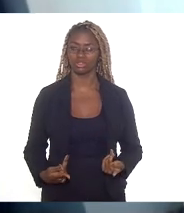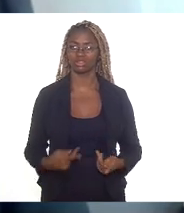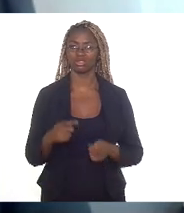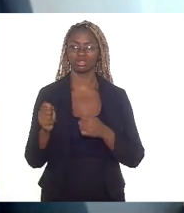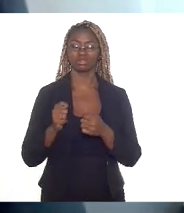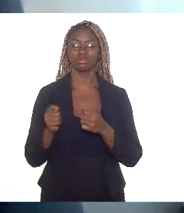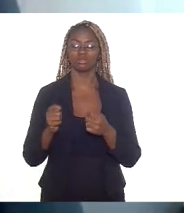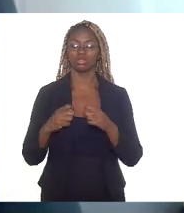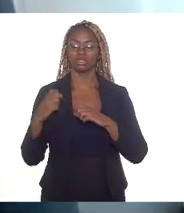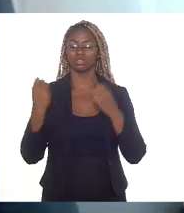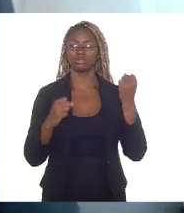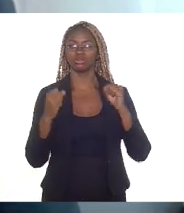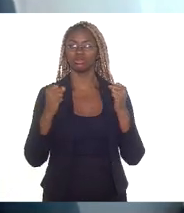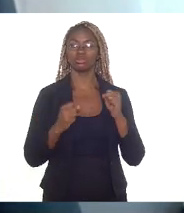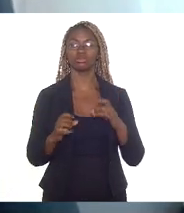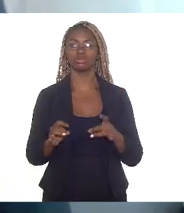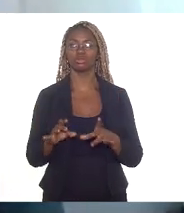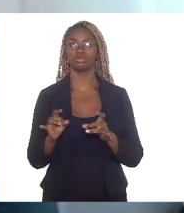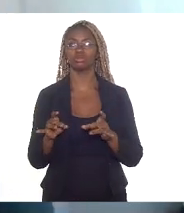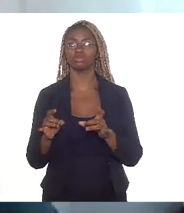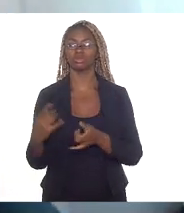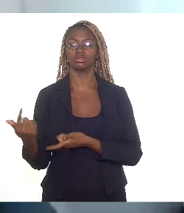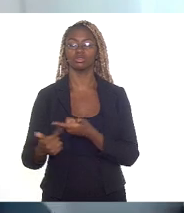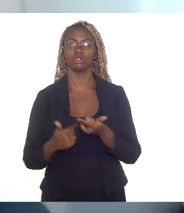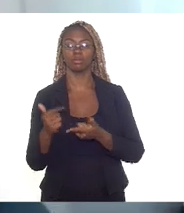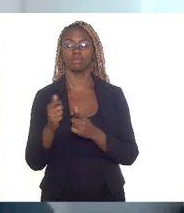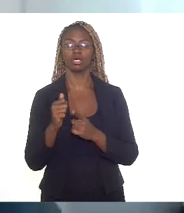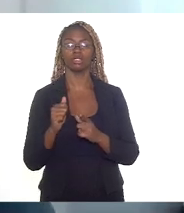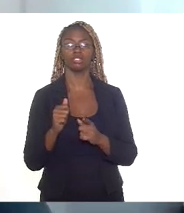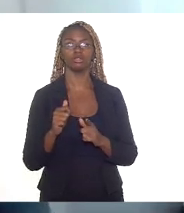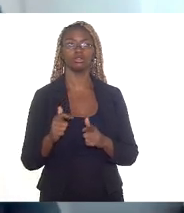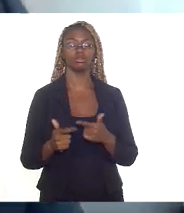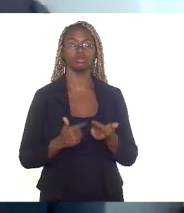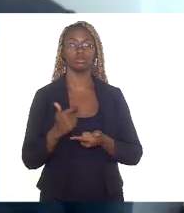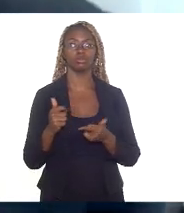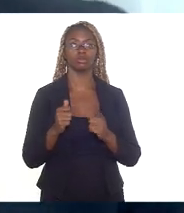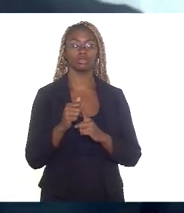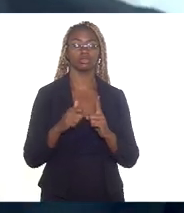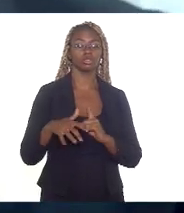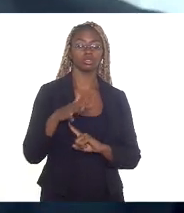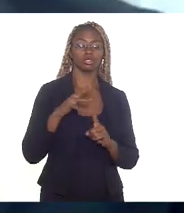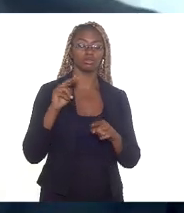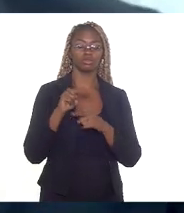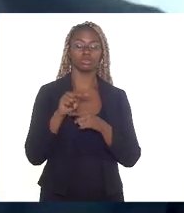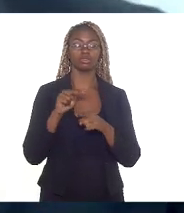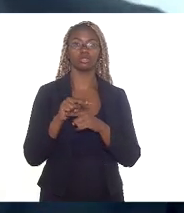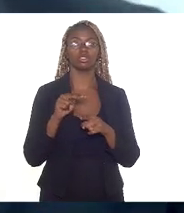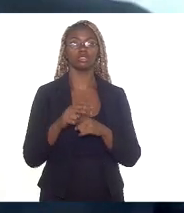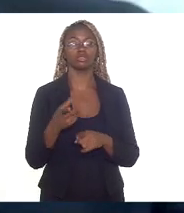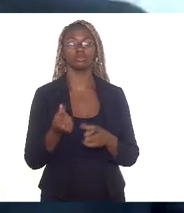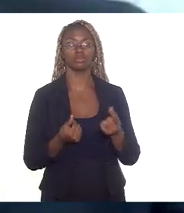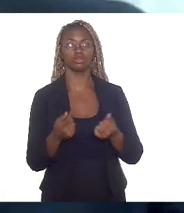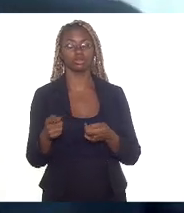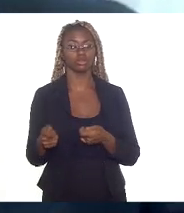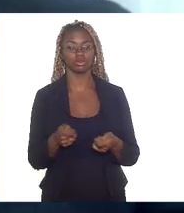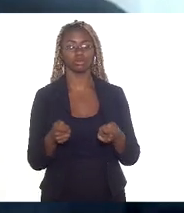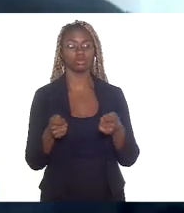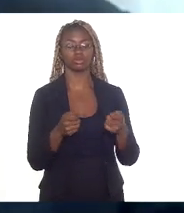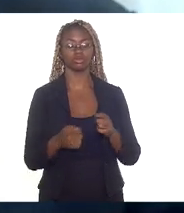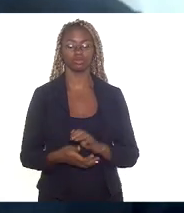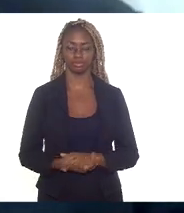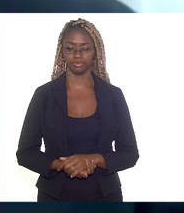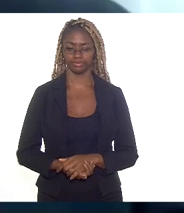Indústria e Comércio, de Trabalho, Legislação Social e Seguridade Social, de Orçamento, Finanças, Fiscalização Financeira e Controle, as emendas de